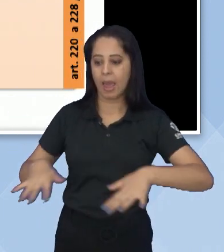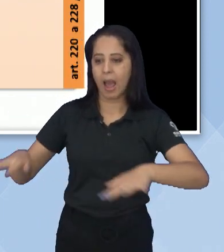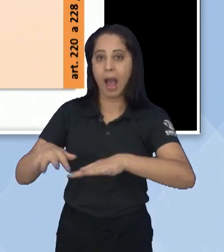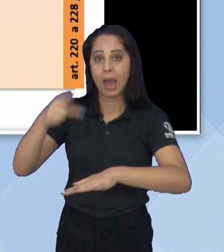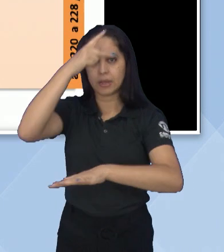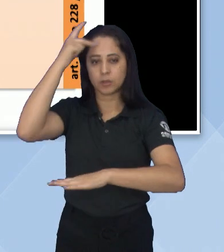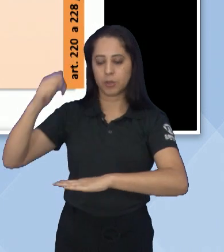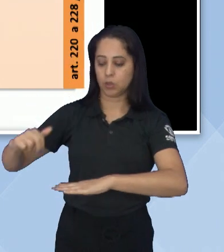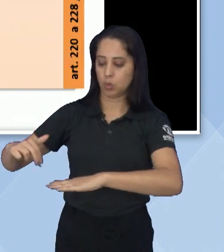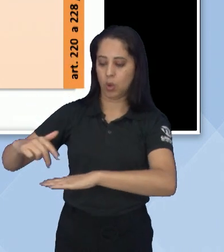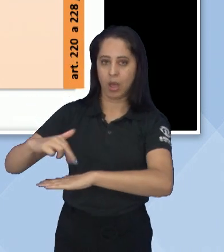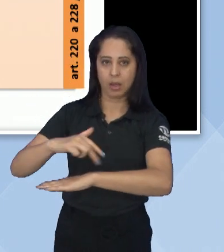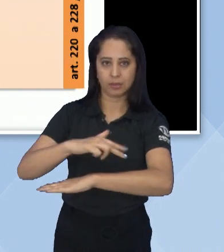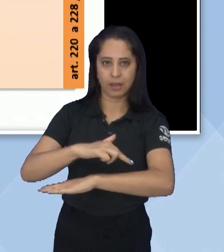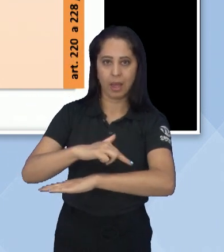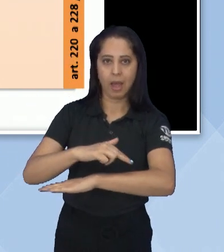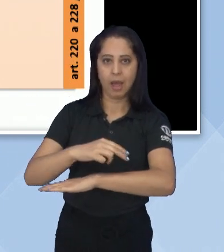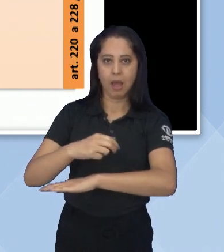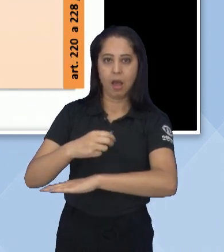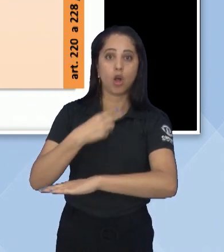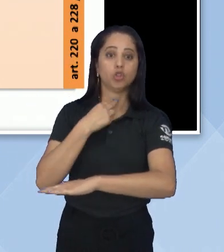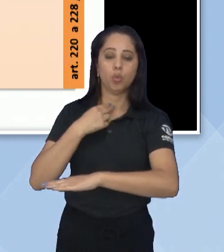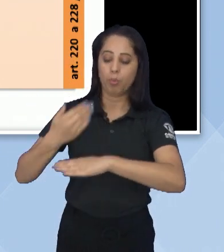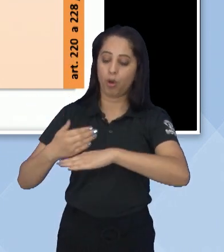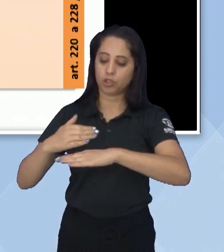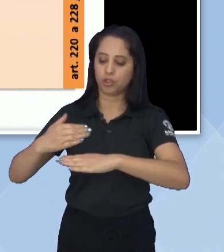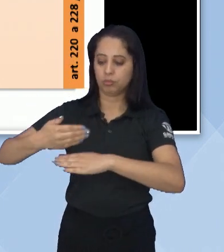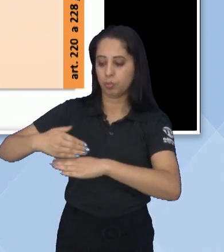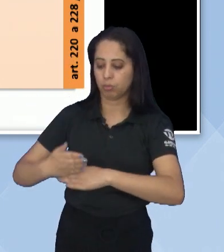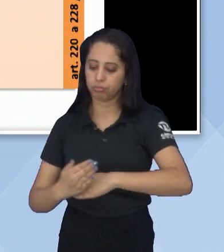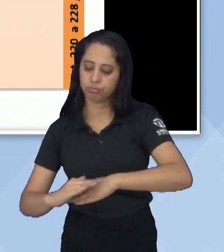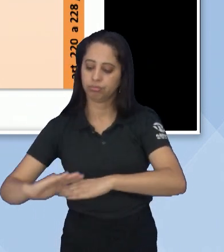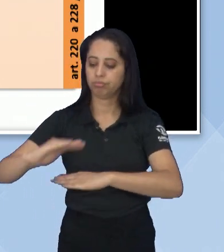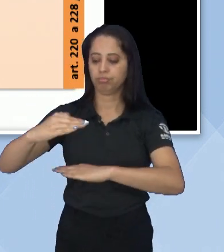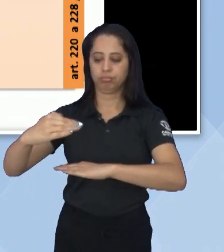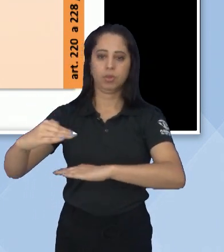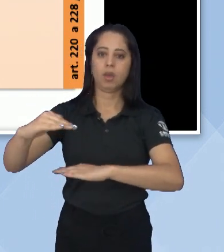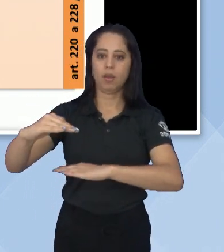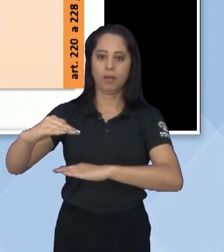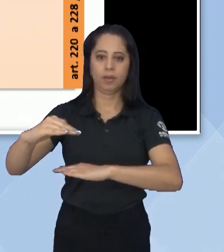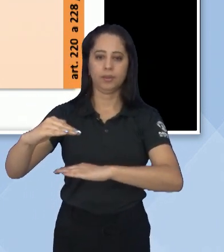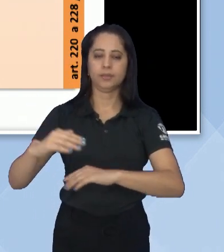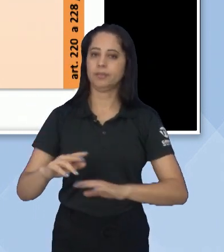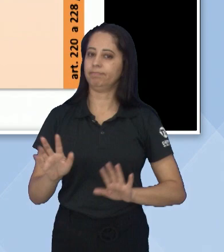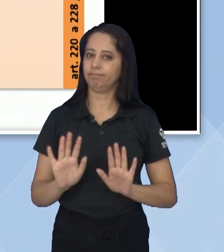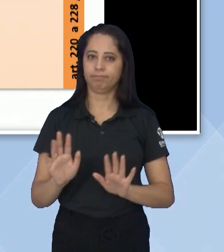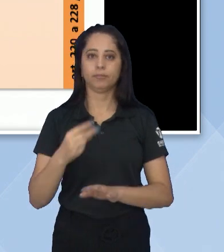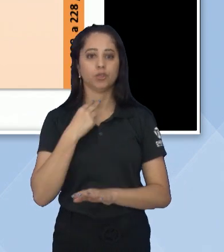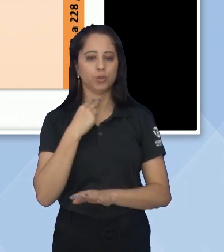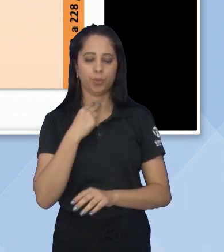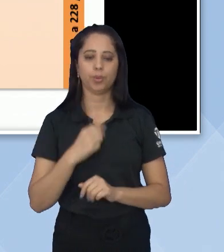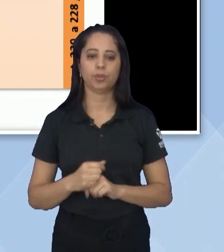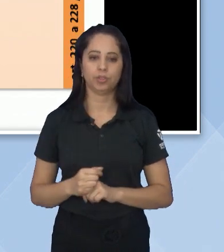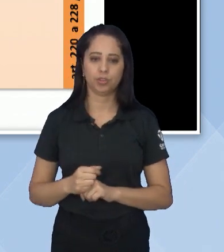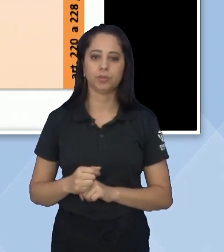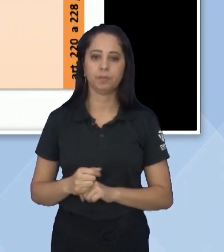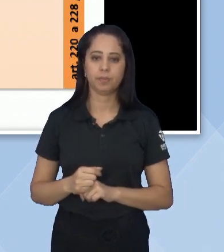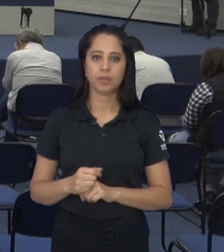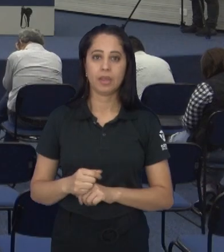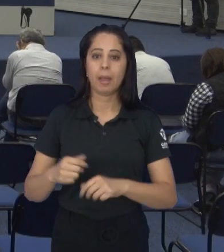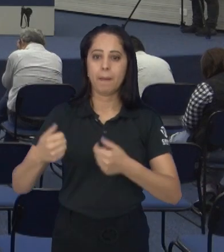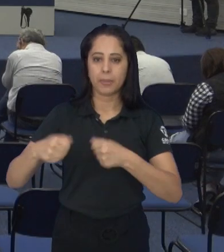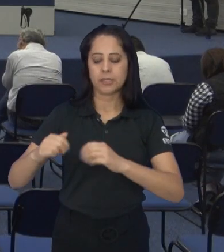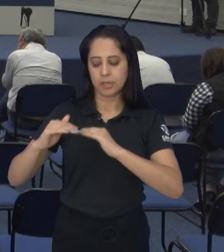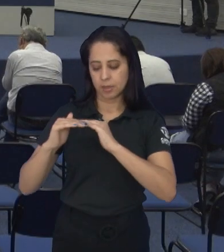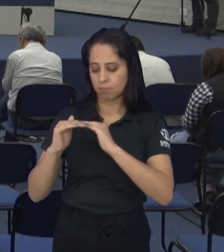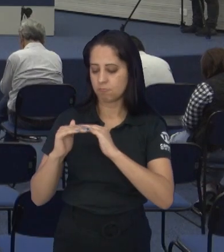nível não adianta fazer rampa porque senão você não tem porque você tem a calçada o recuo do cara que vai fazer parte dessa poluição e ela não pode ter um